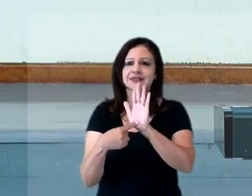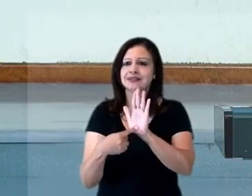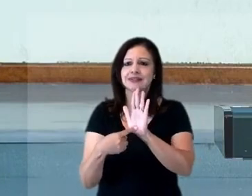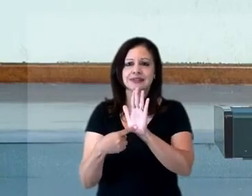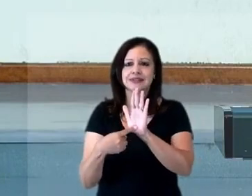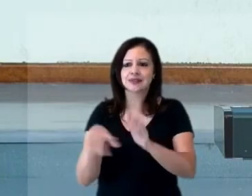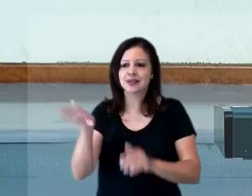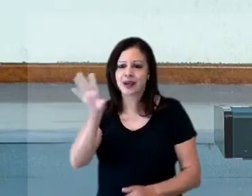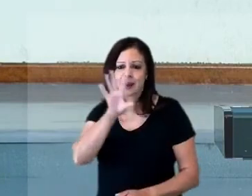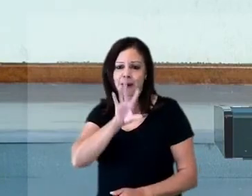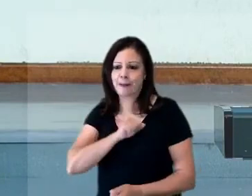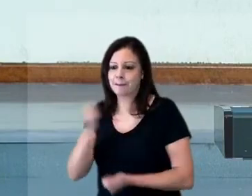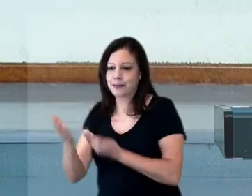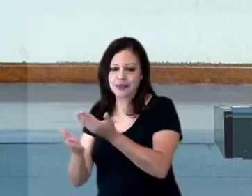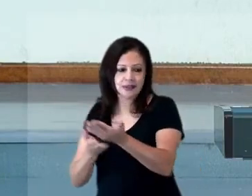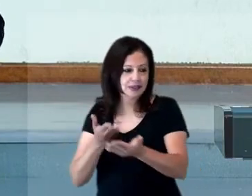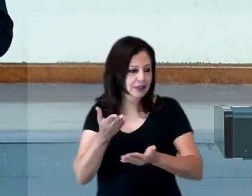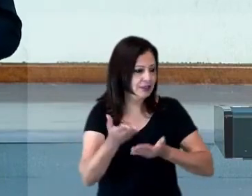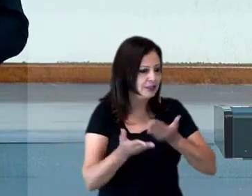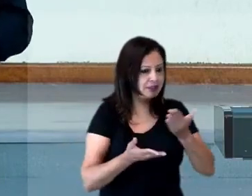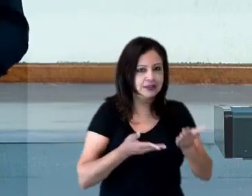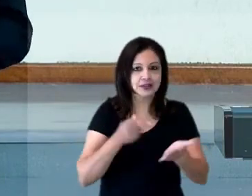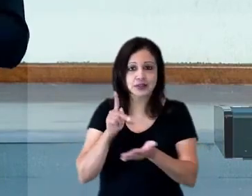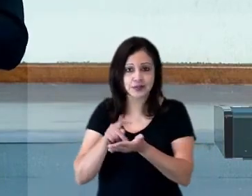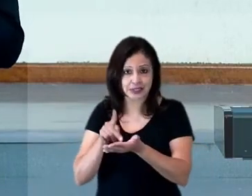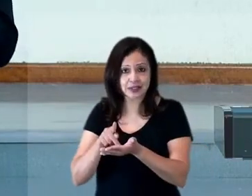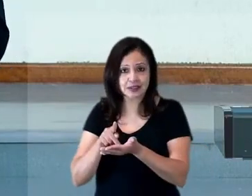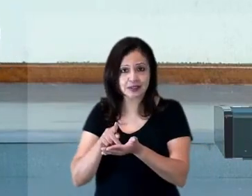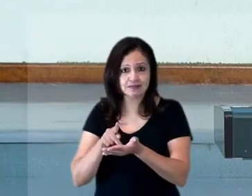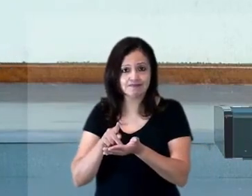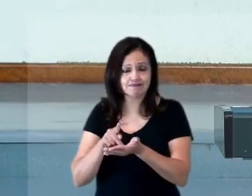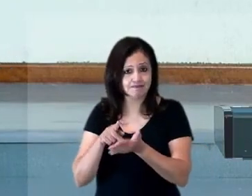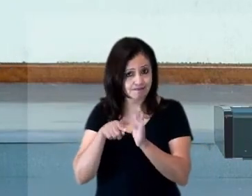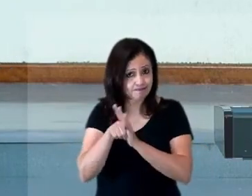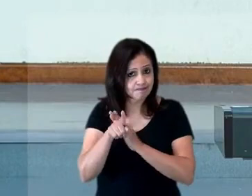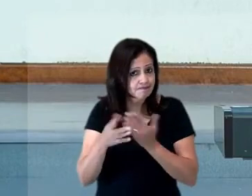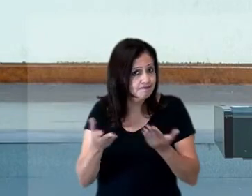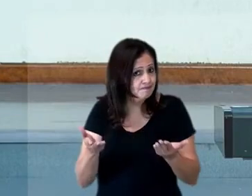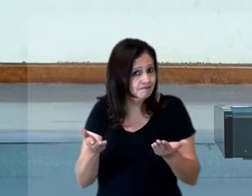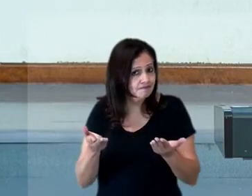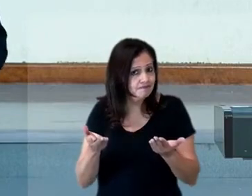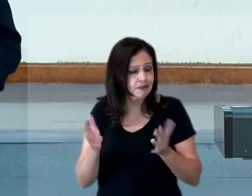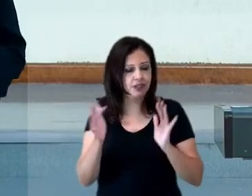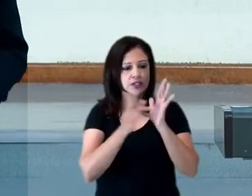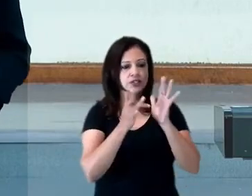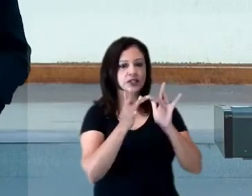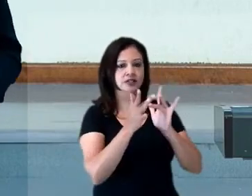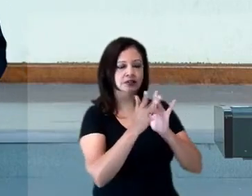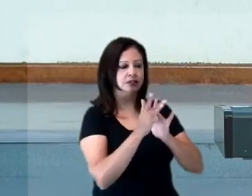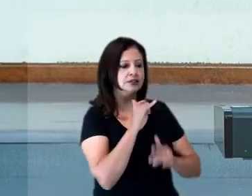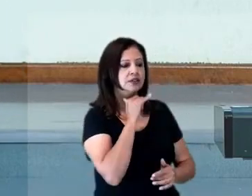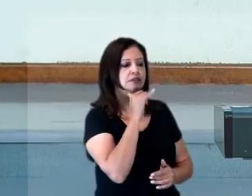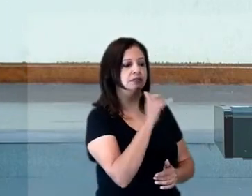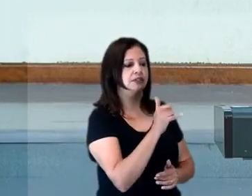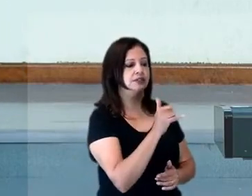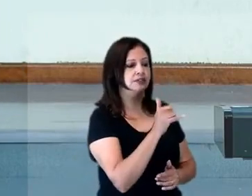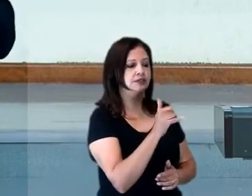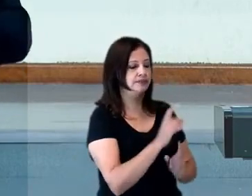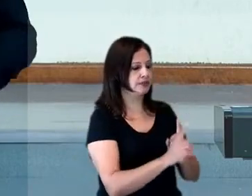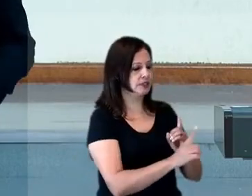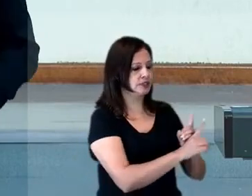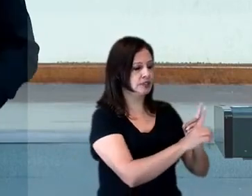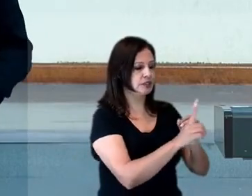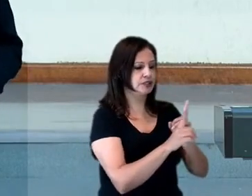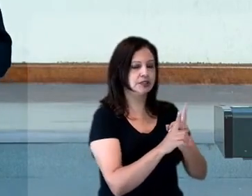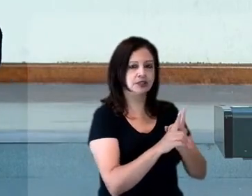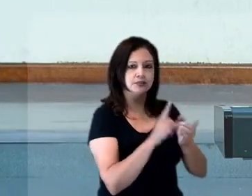este amor uns aos outros? O Senhor Jesus aqui, ele fala aos discípulos. No